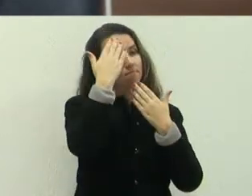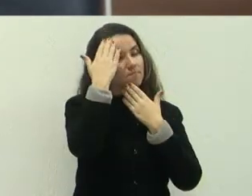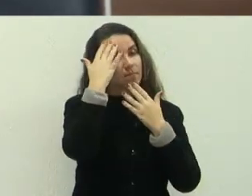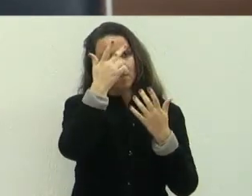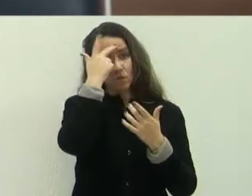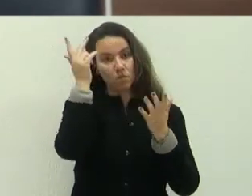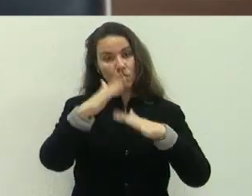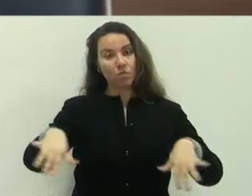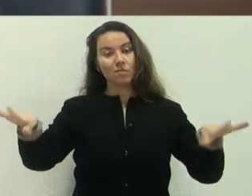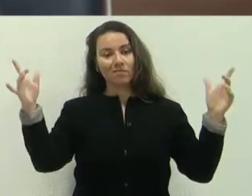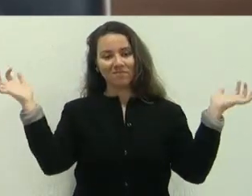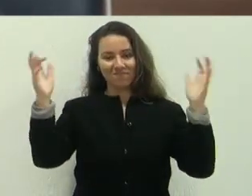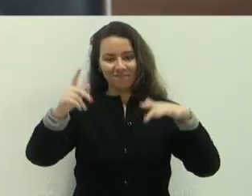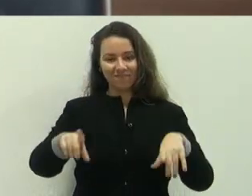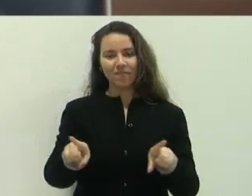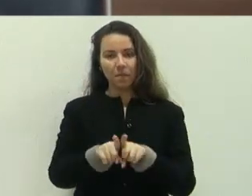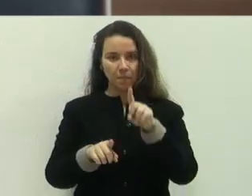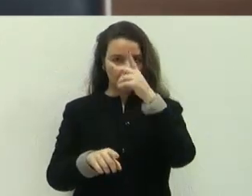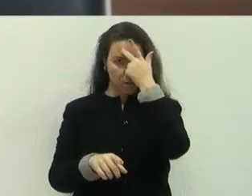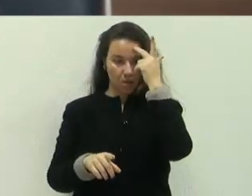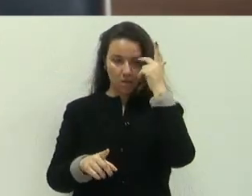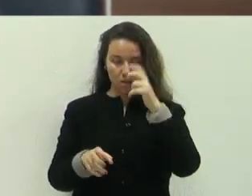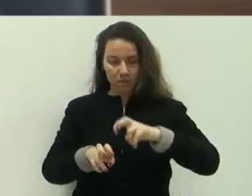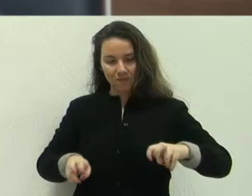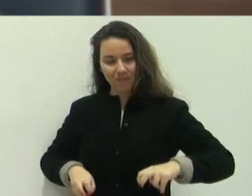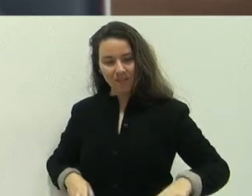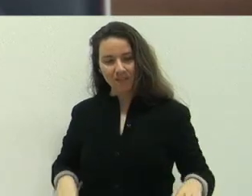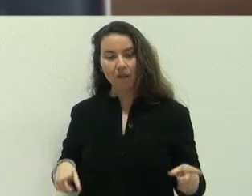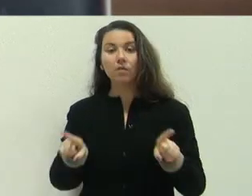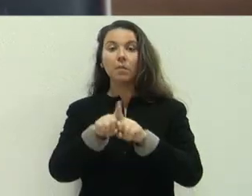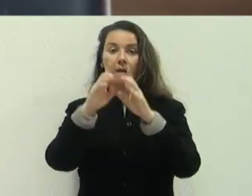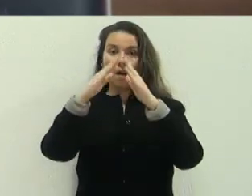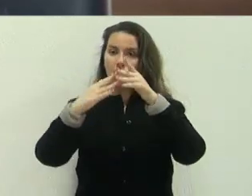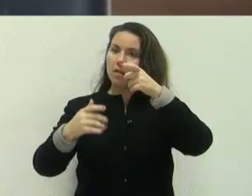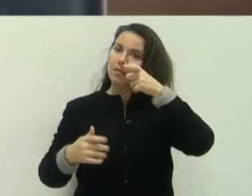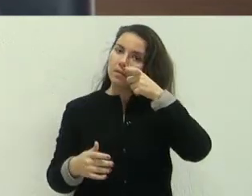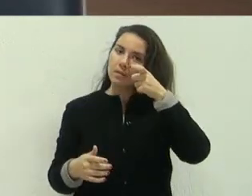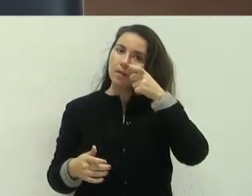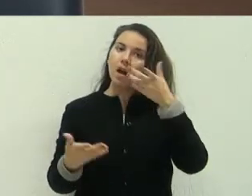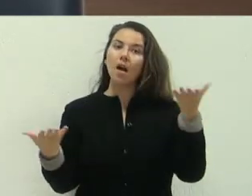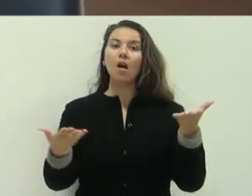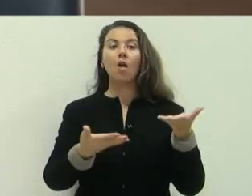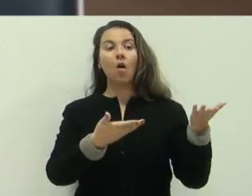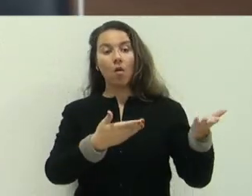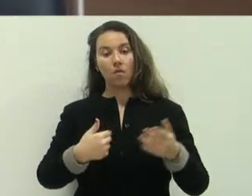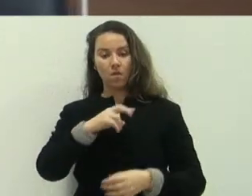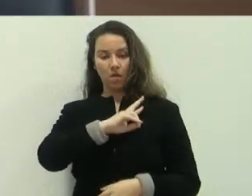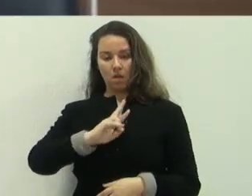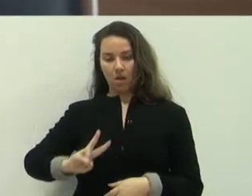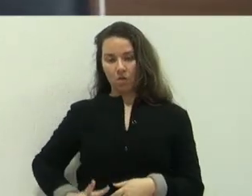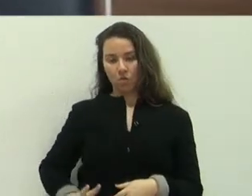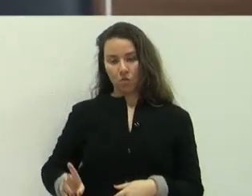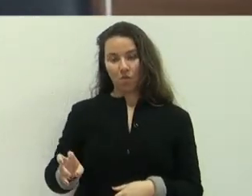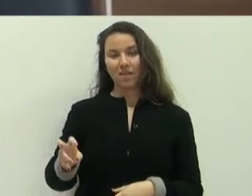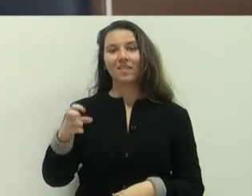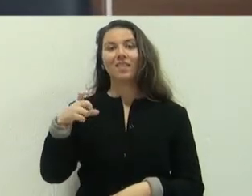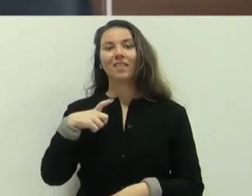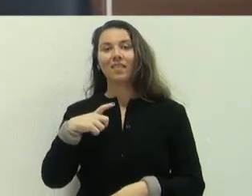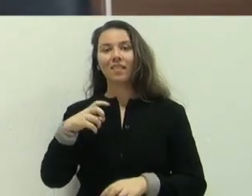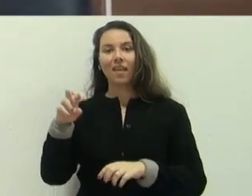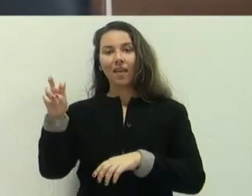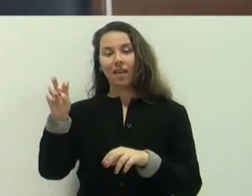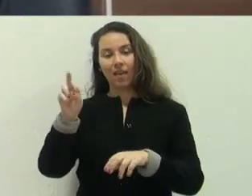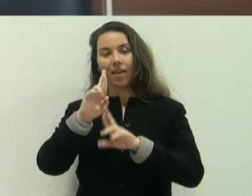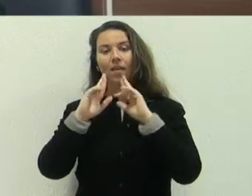todos os vereadores, a todos que nos acompanham de plenário e assistem de suas casas, e convoco a todos os vereadores para a quinta sessão ordinária do